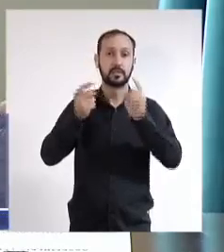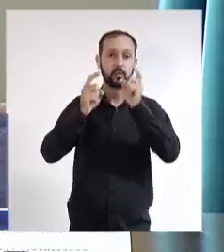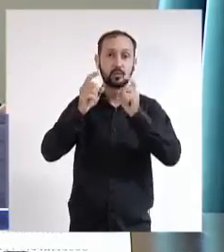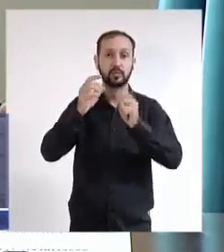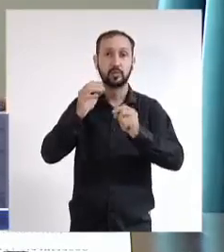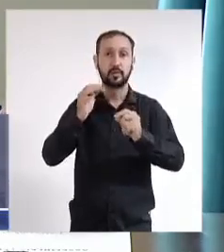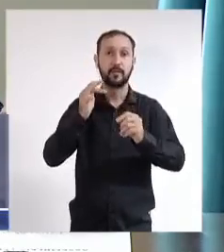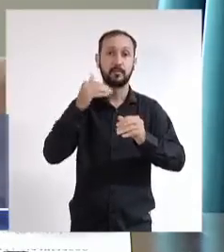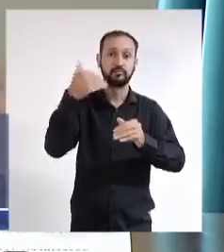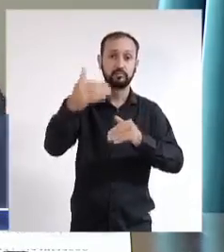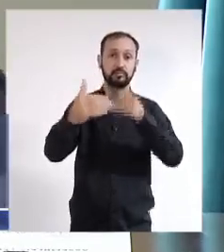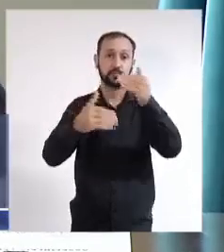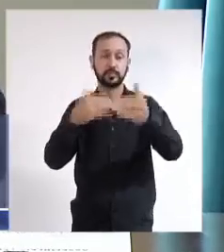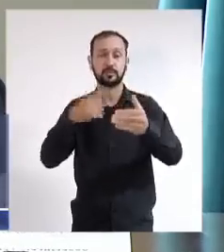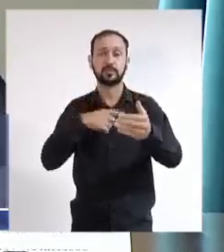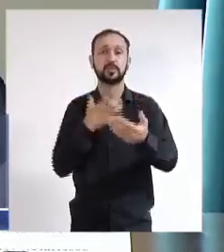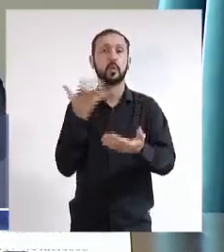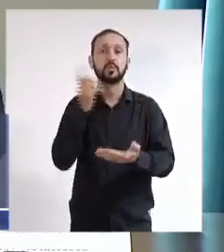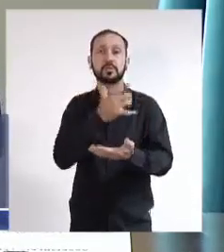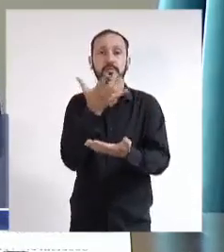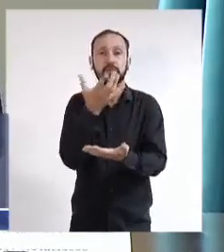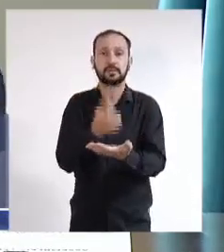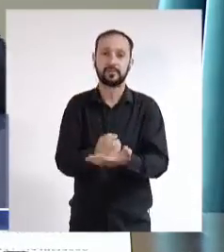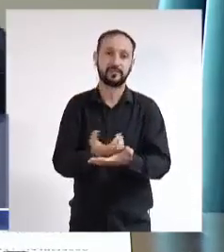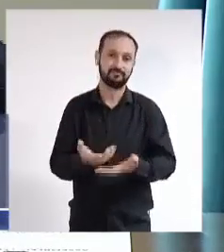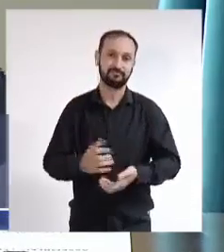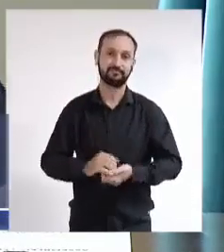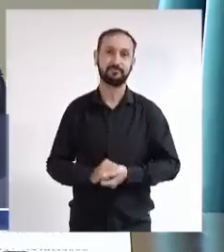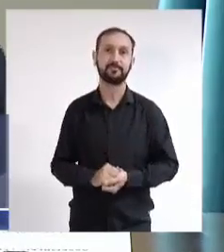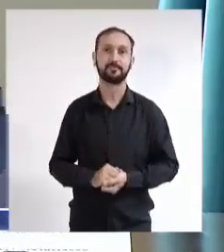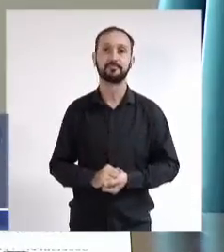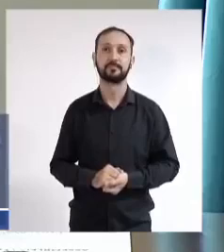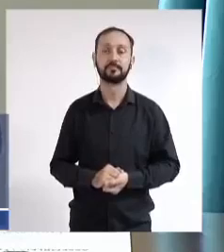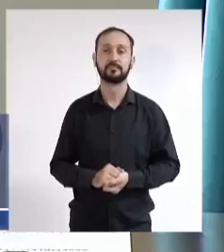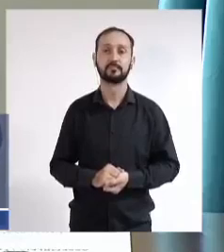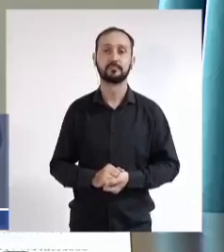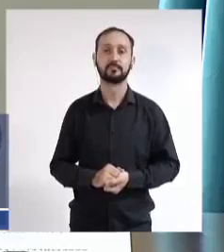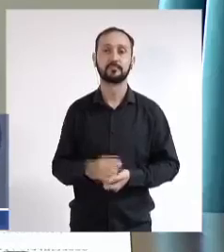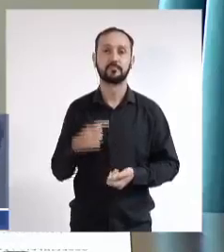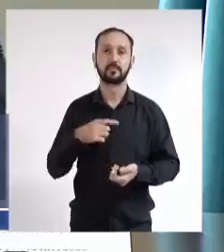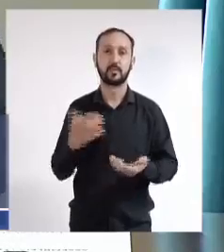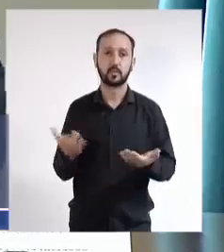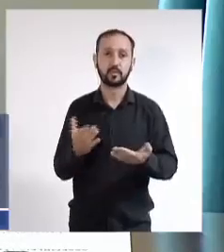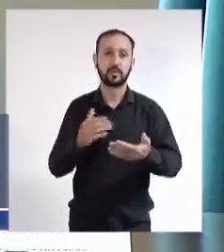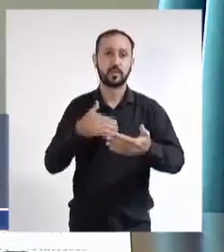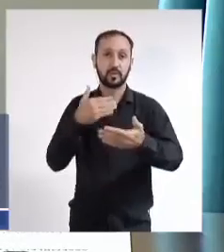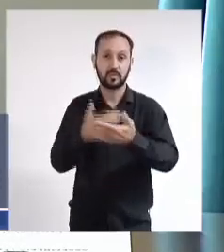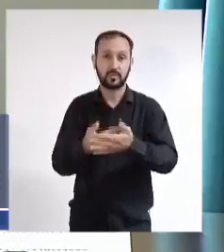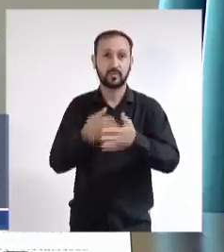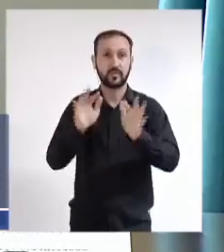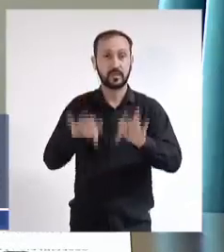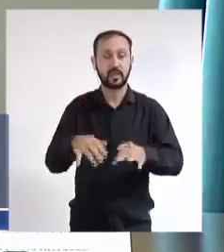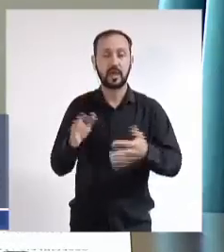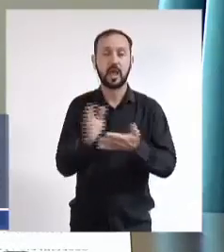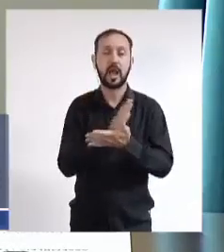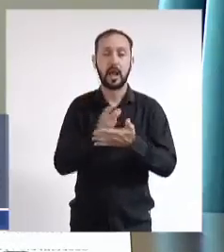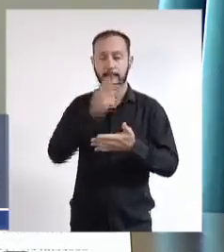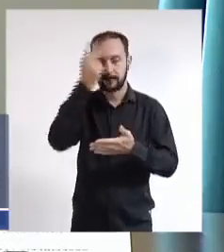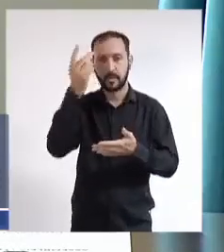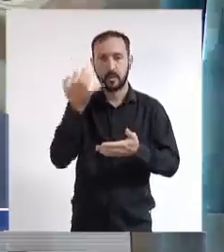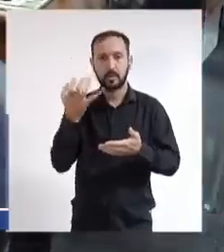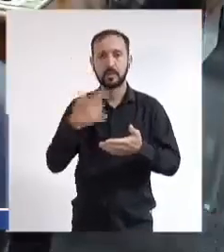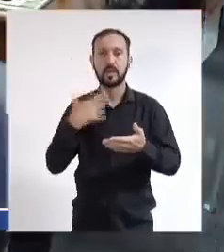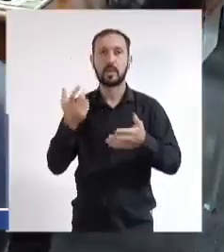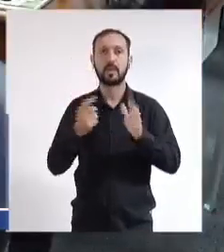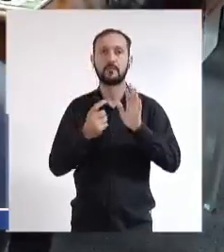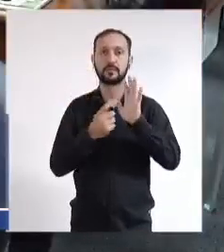possamos ter isso registrado então ao final nós já vamos aquelas pessoas que querem fazer